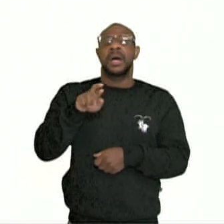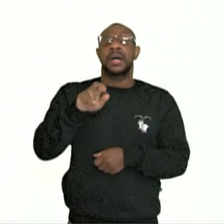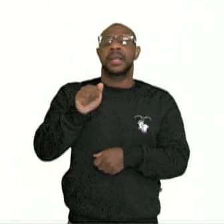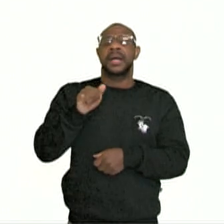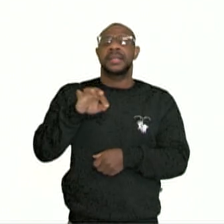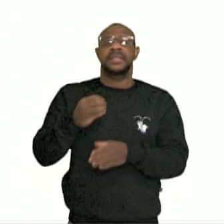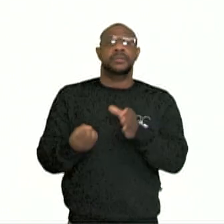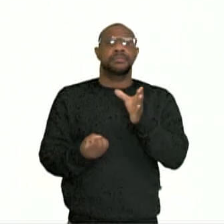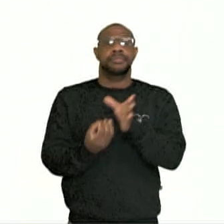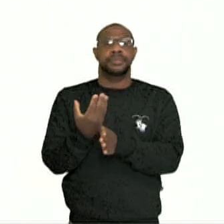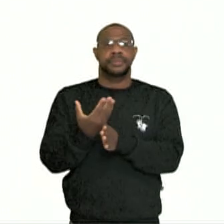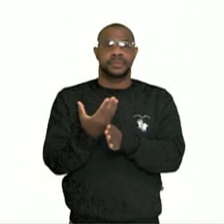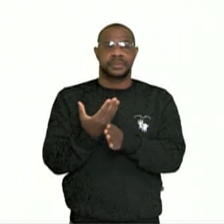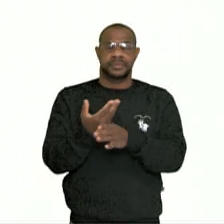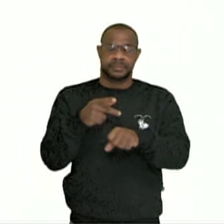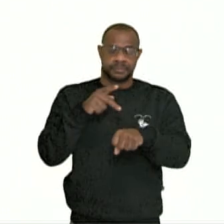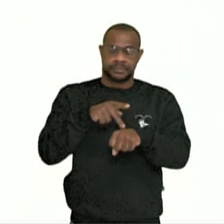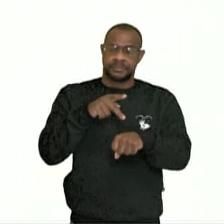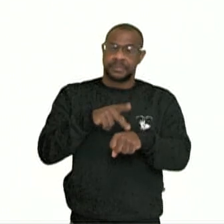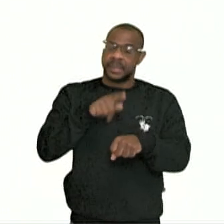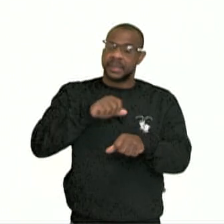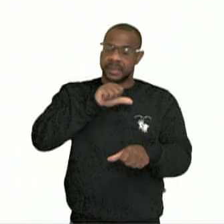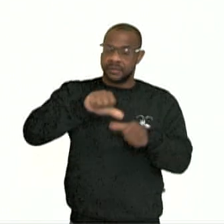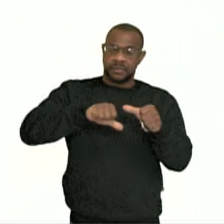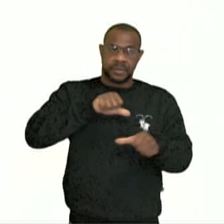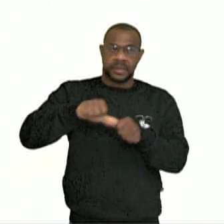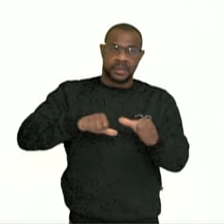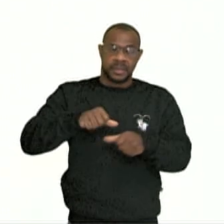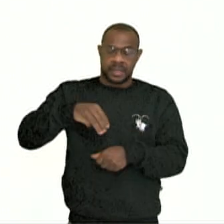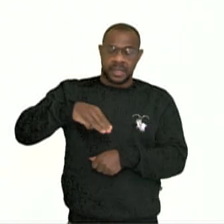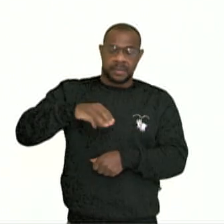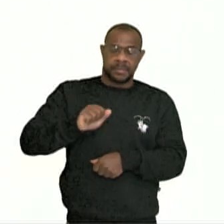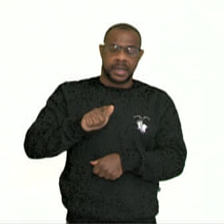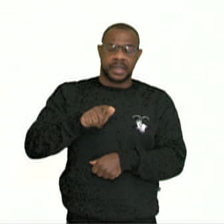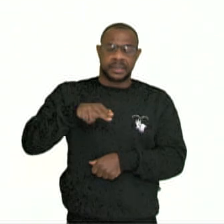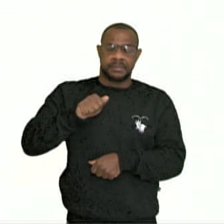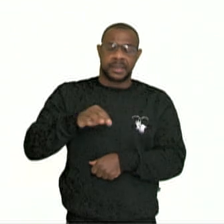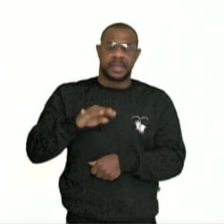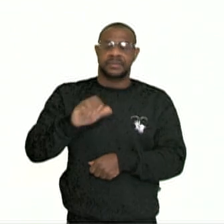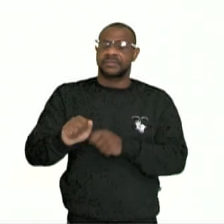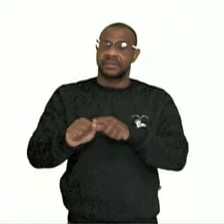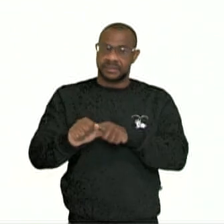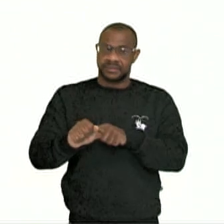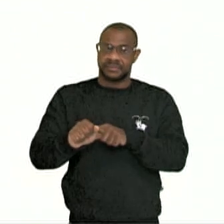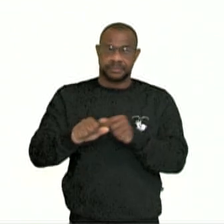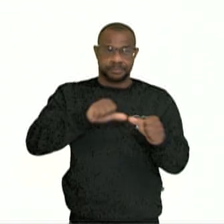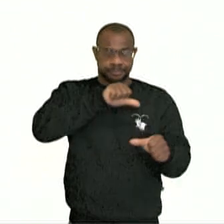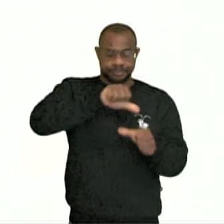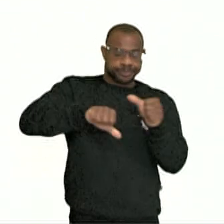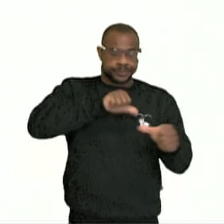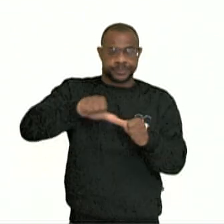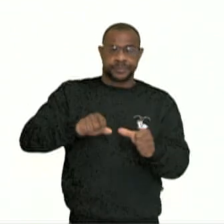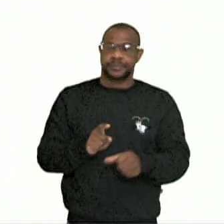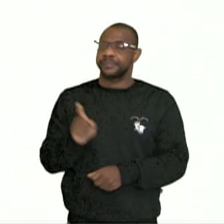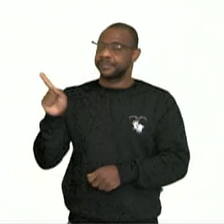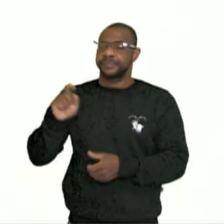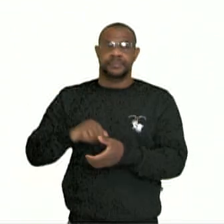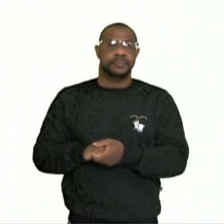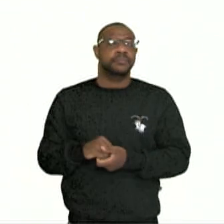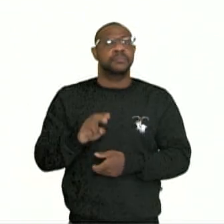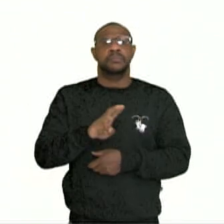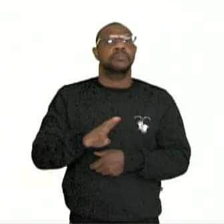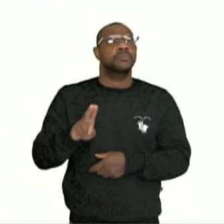magmática. Reparem bem, uma transformação de uma magmática para uma metamórfica. Essa rocha é bastante utilizada